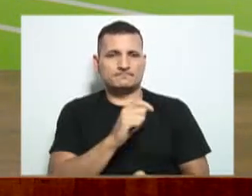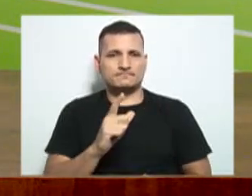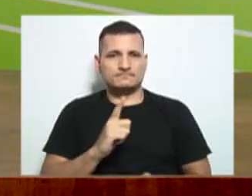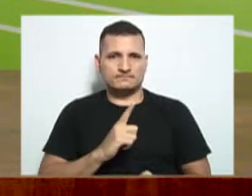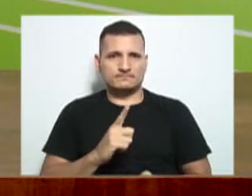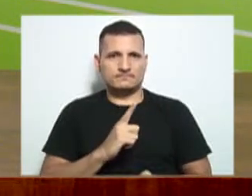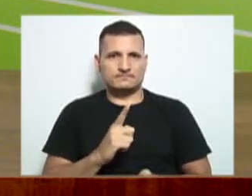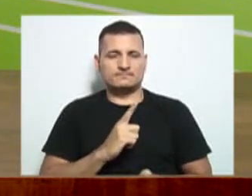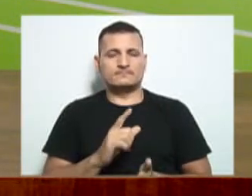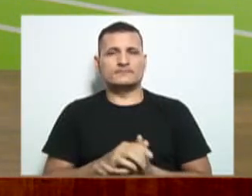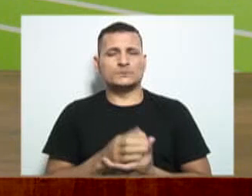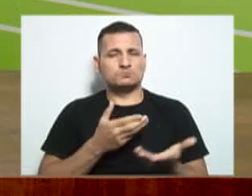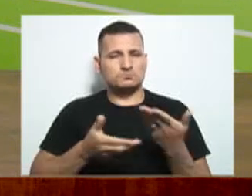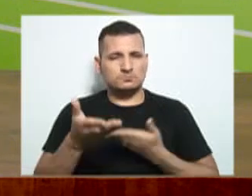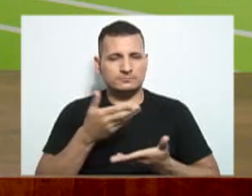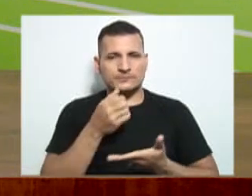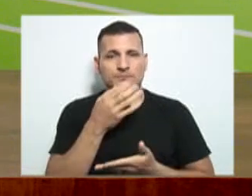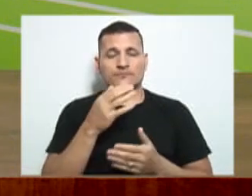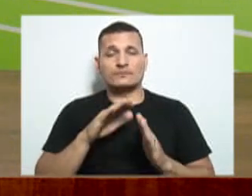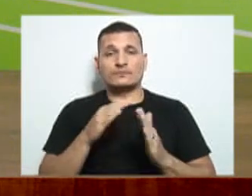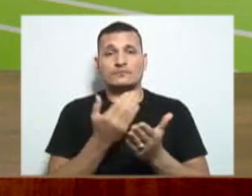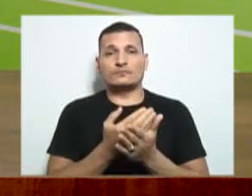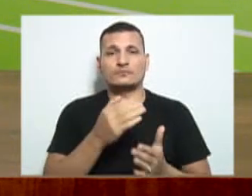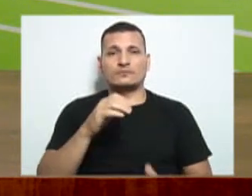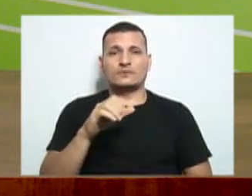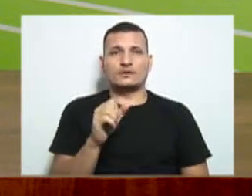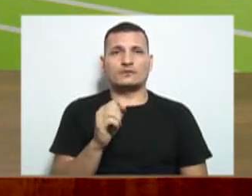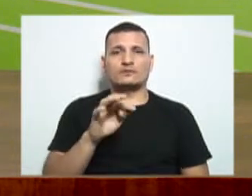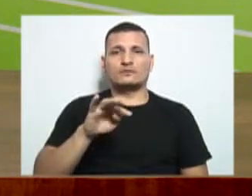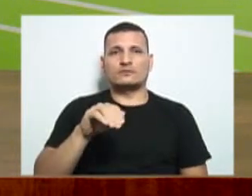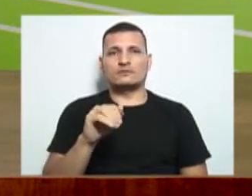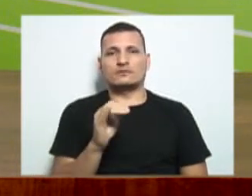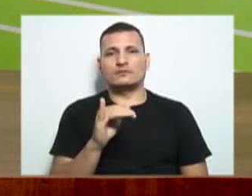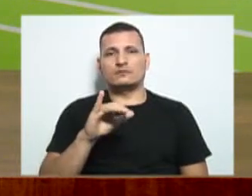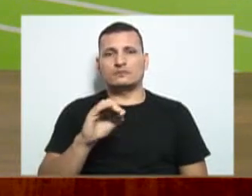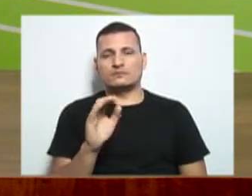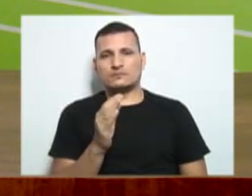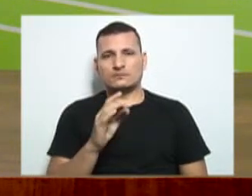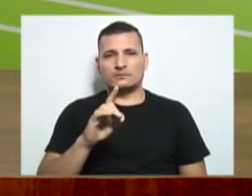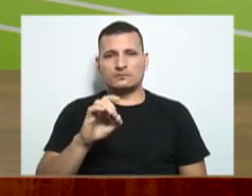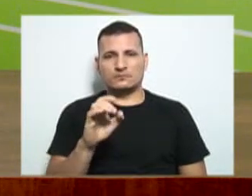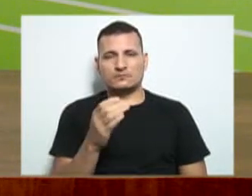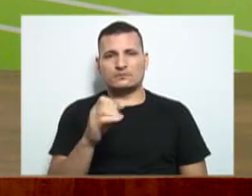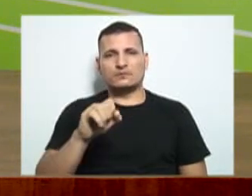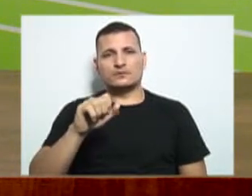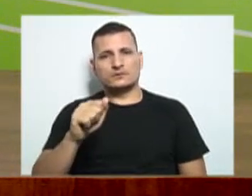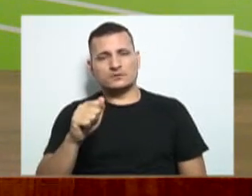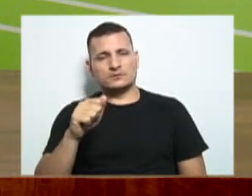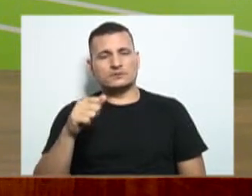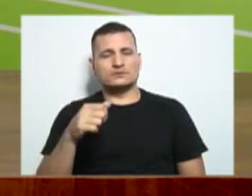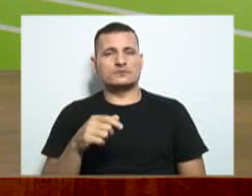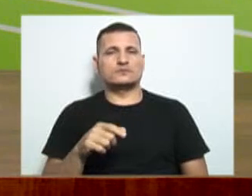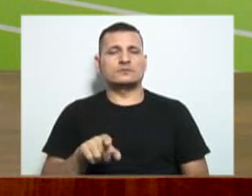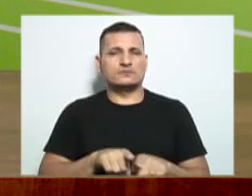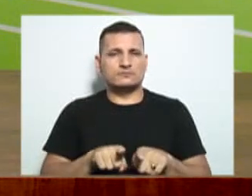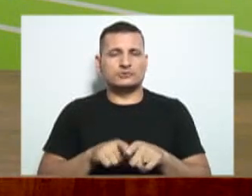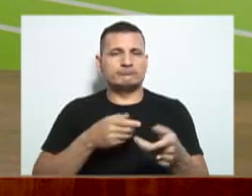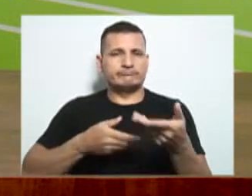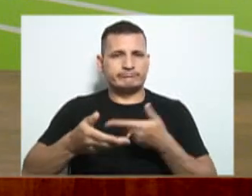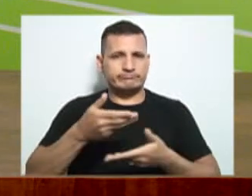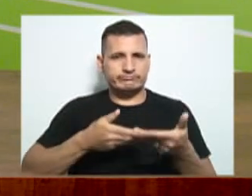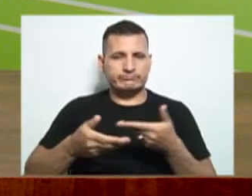Sá também participaram conosco. Vamos ver se tem mais alguma escola aqui que eu esqueci